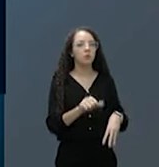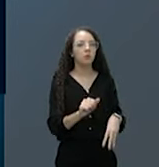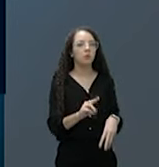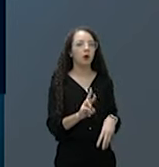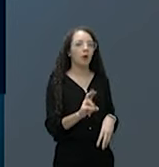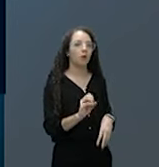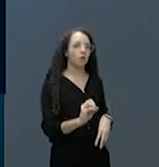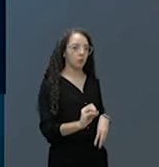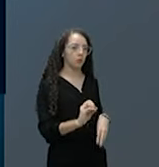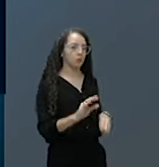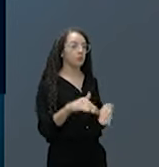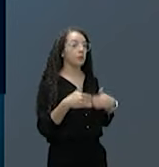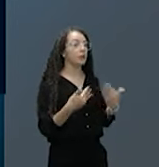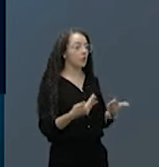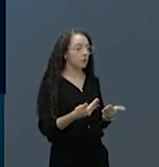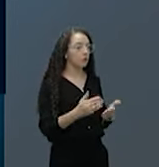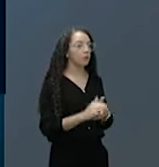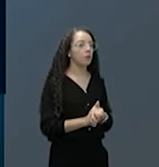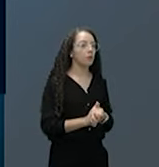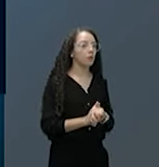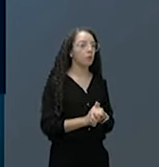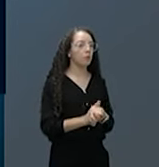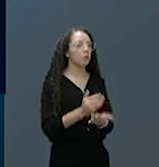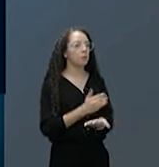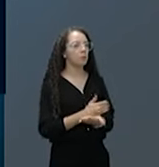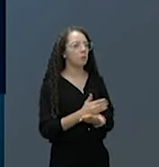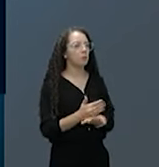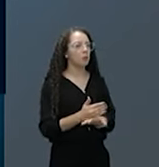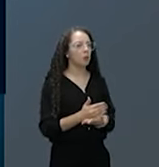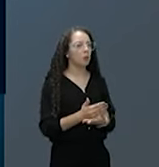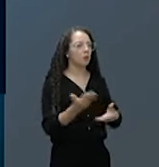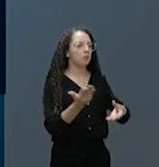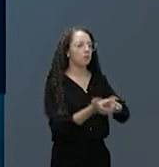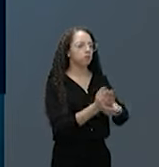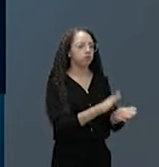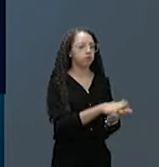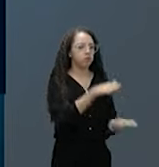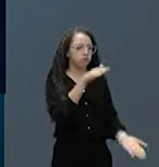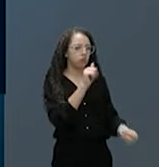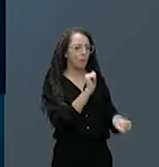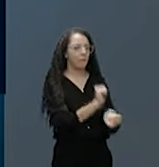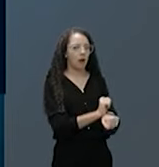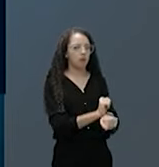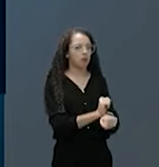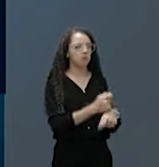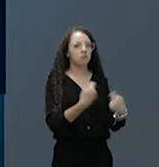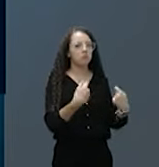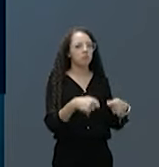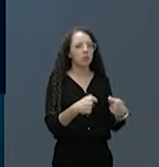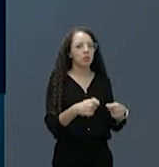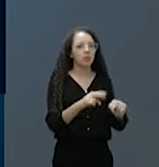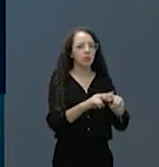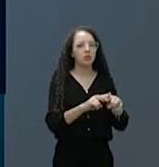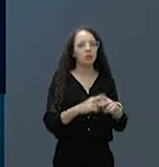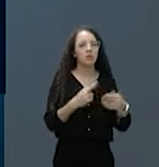então, a princípio, os autos não devem ficar suspensos em razão do recurso especial